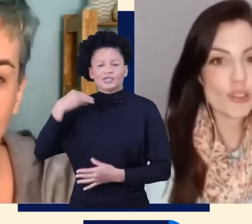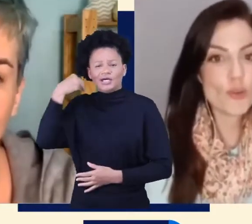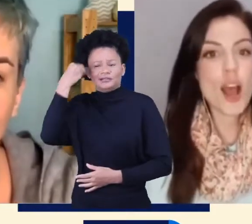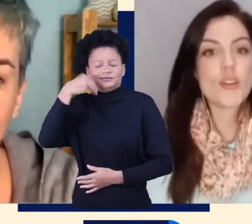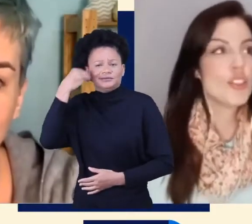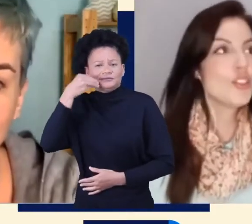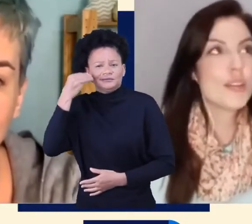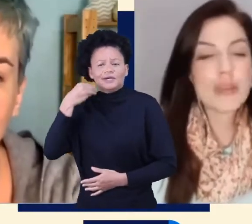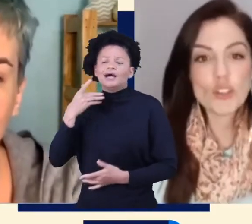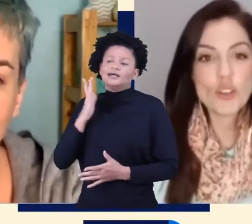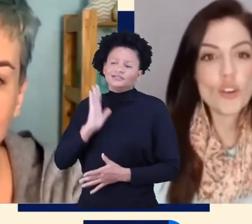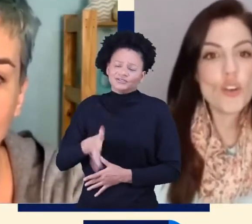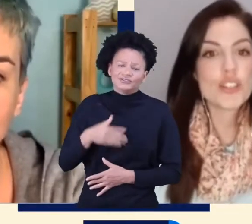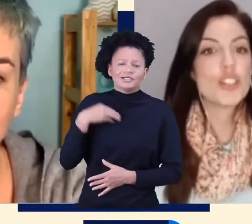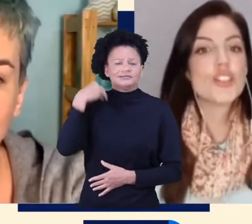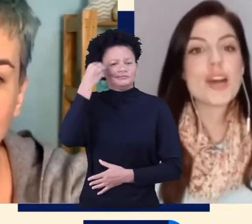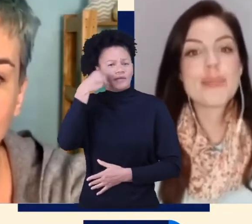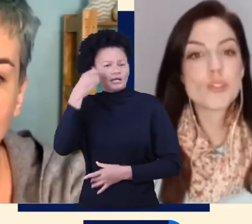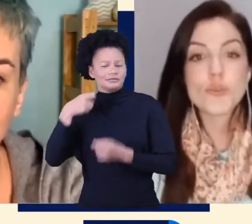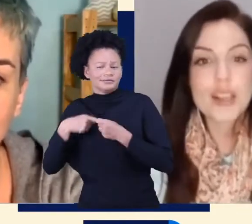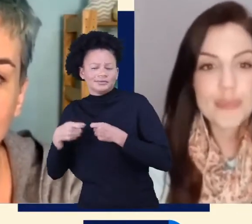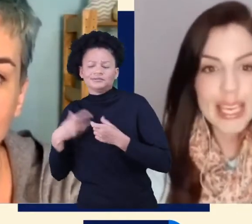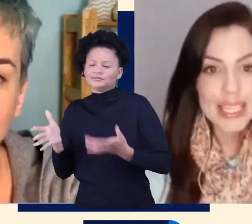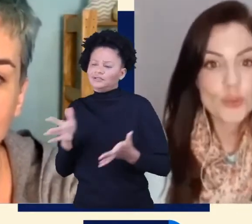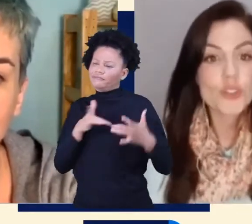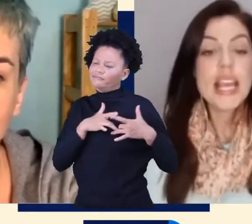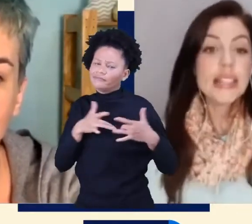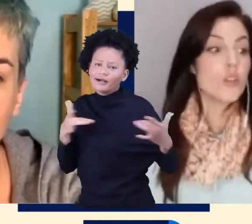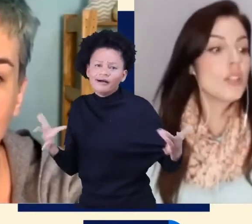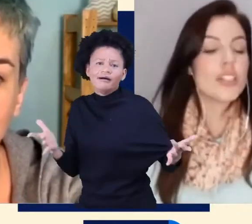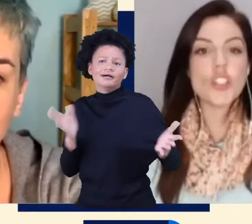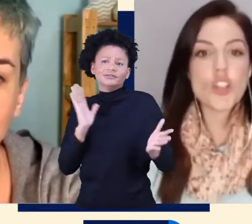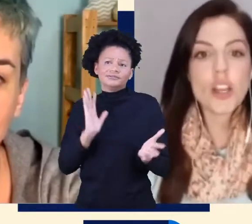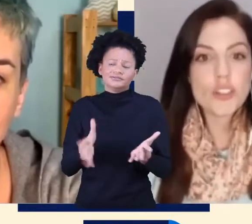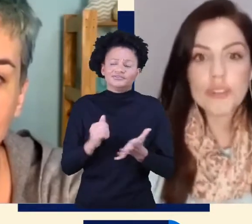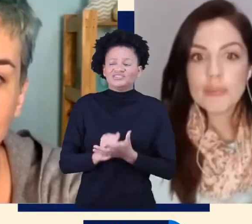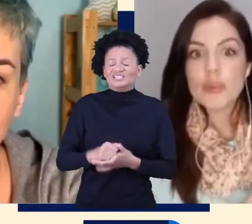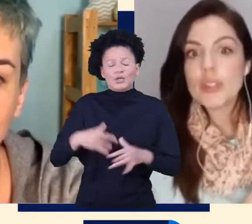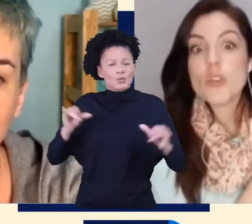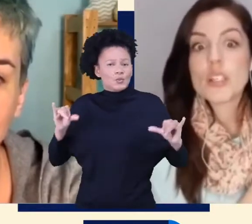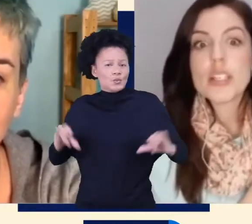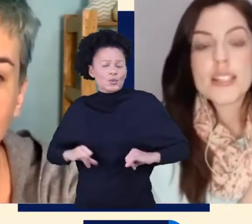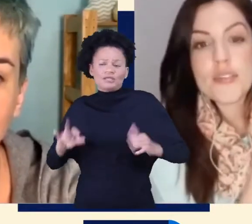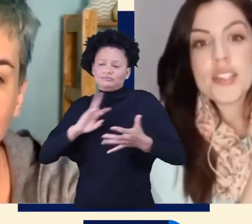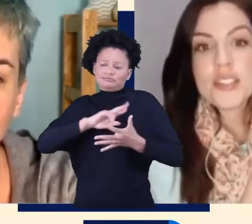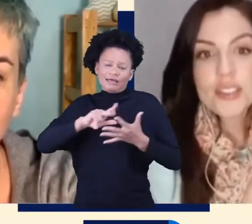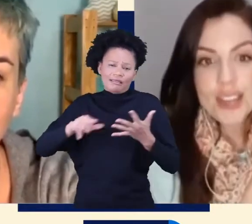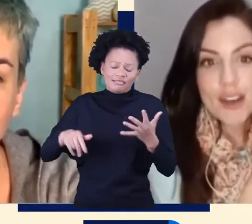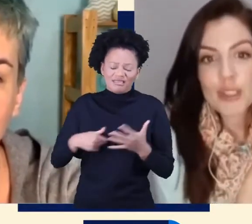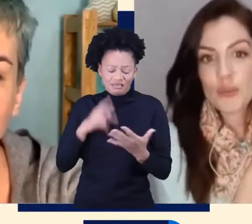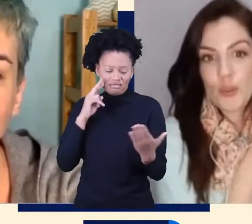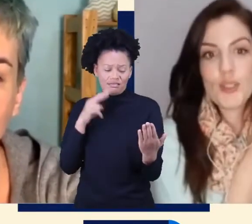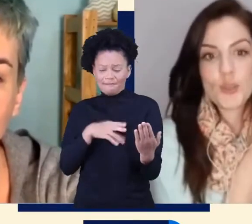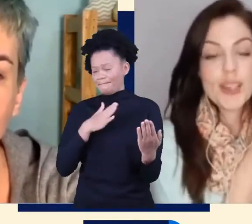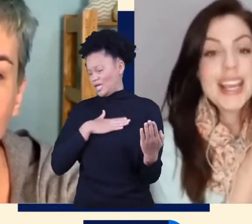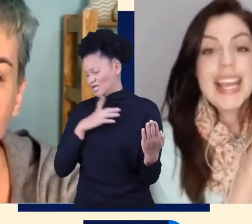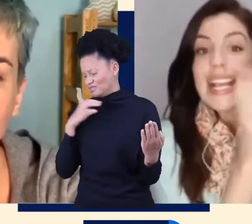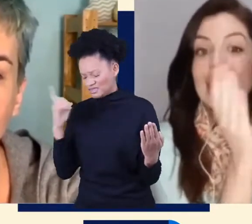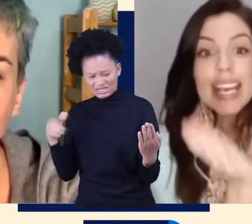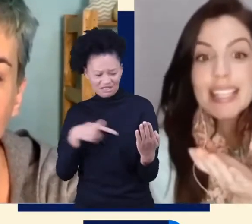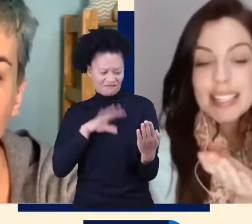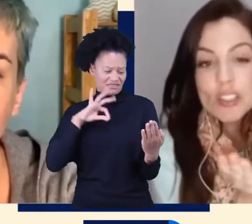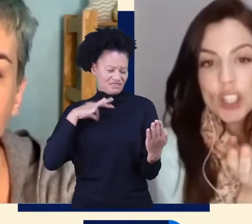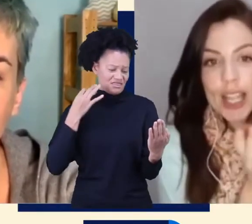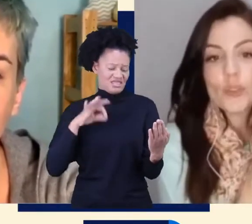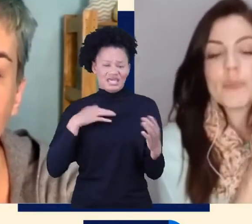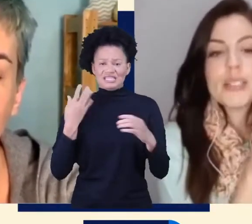experiência sexual, a gente já se apaixonou, a gente já passou uns apertos. Então, quando a gente olha, a gente fala, meu Deus, a criança vai se excitar vendo isso.